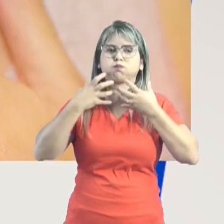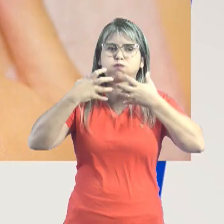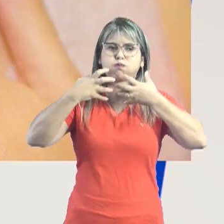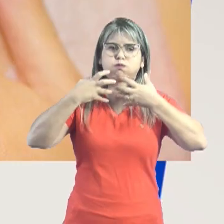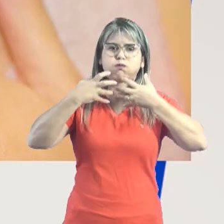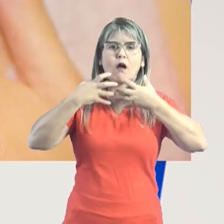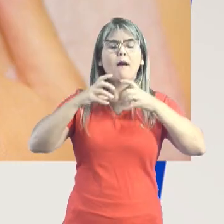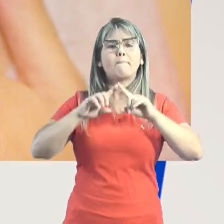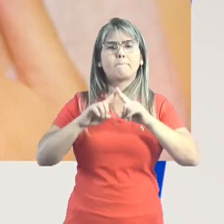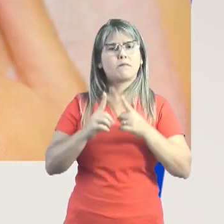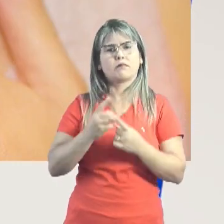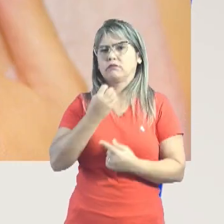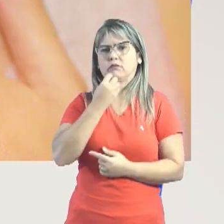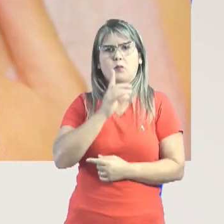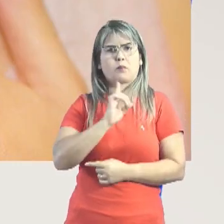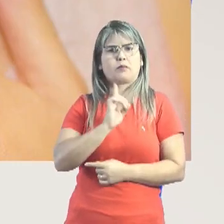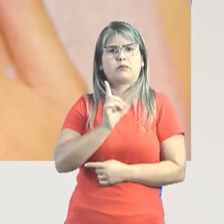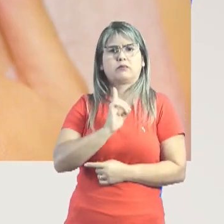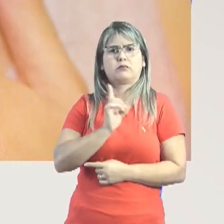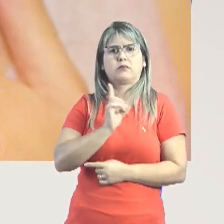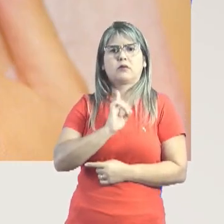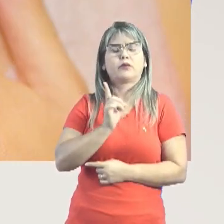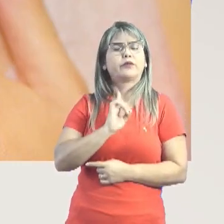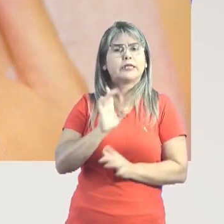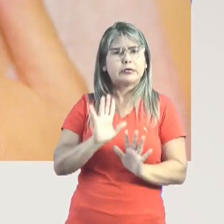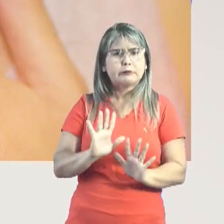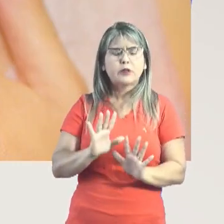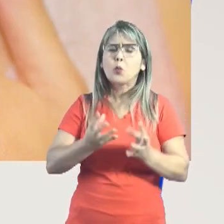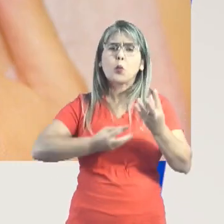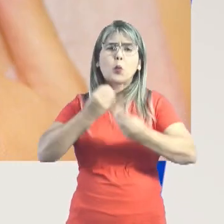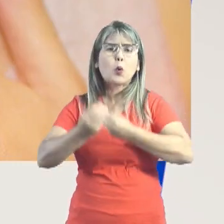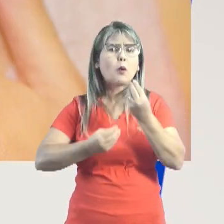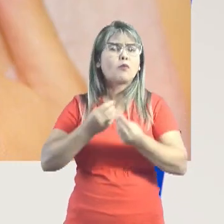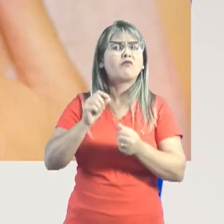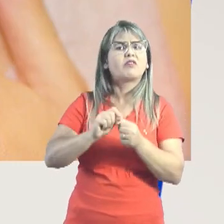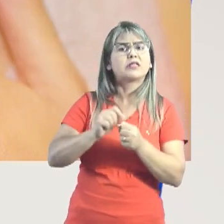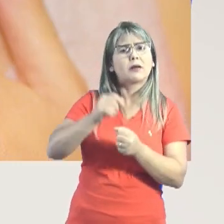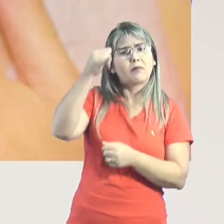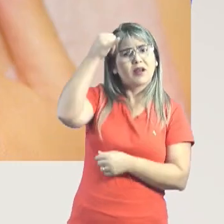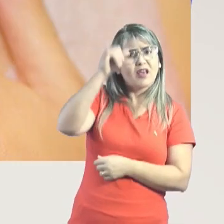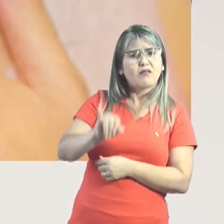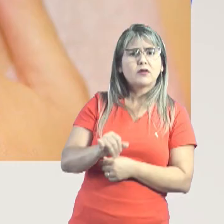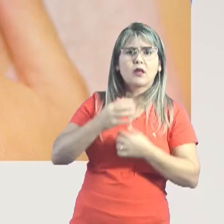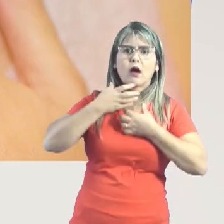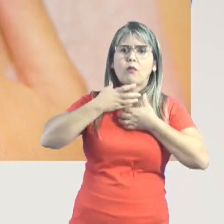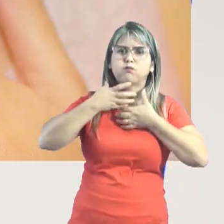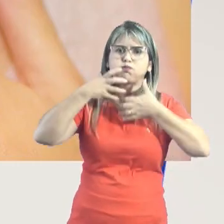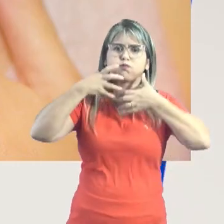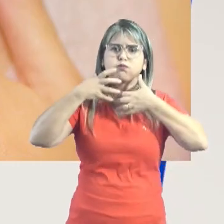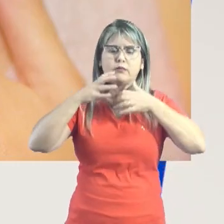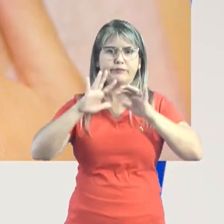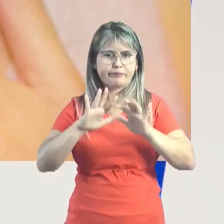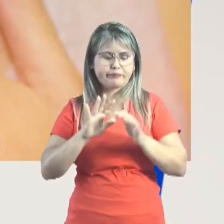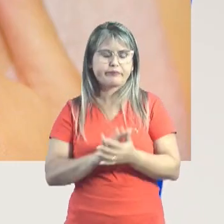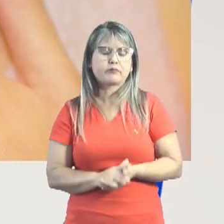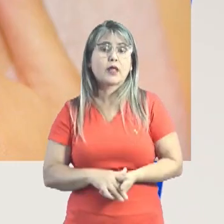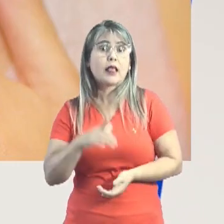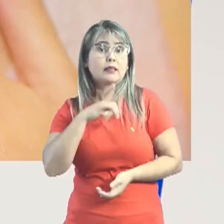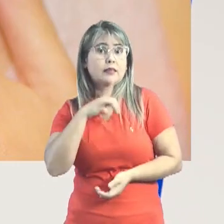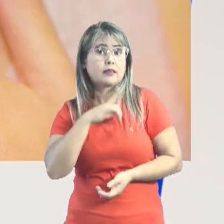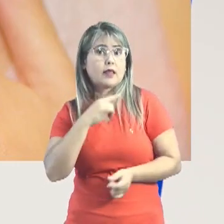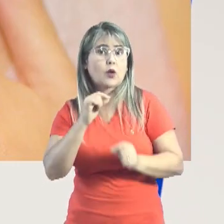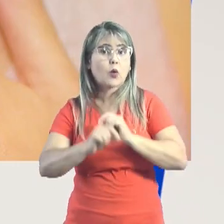como é que faz para que não ocorra isso? Naturalmente, existe uma lei federal que obriga os fabricantes de sal a colocar o iodo